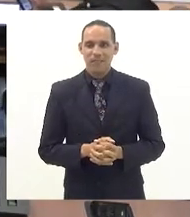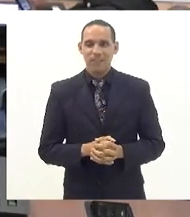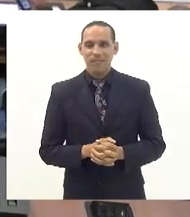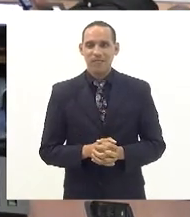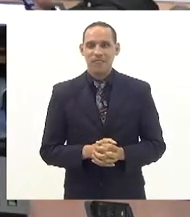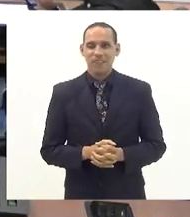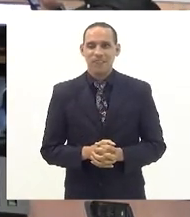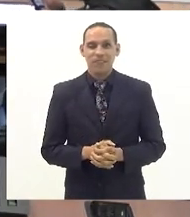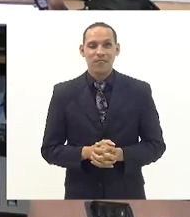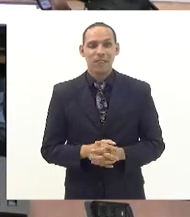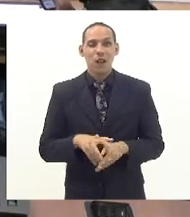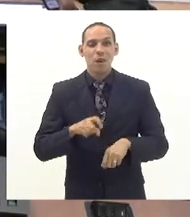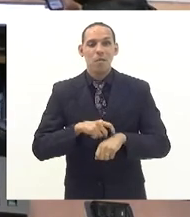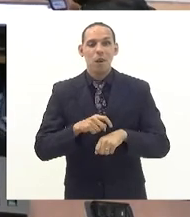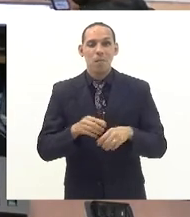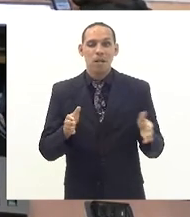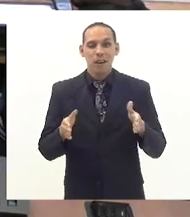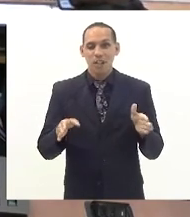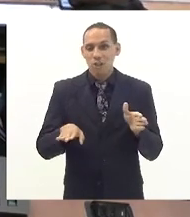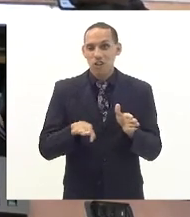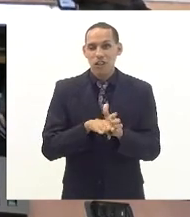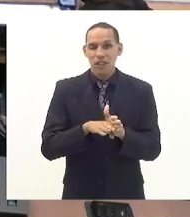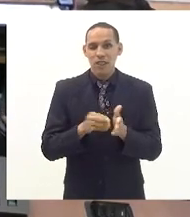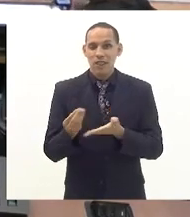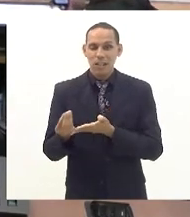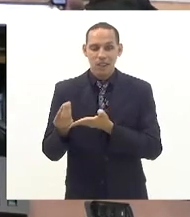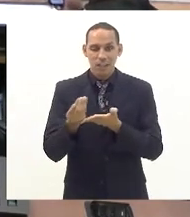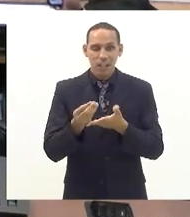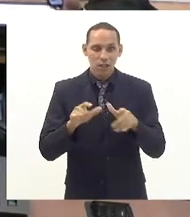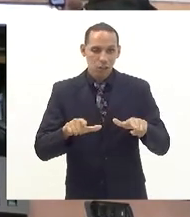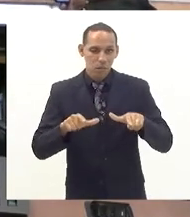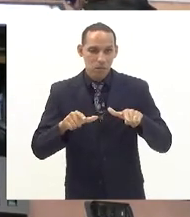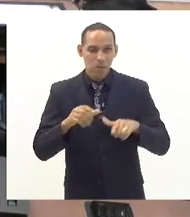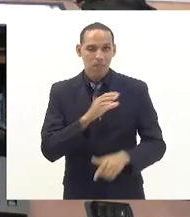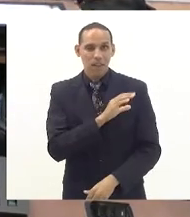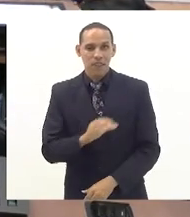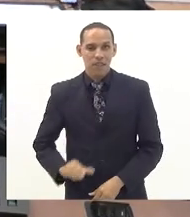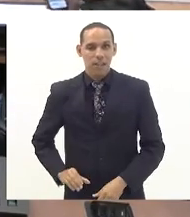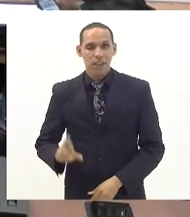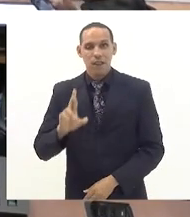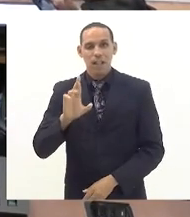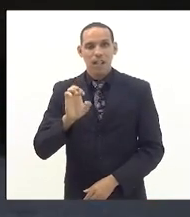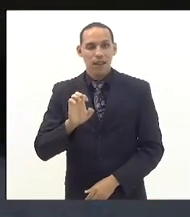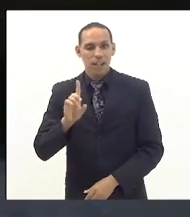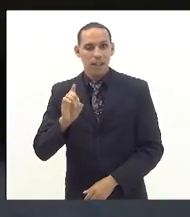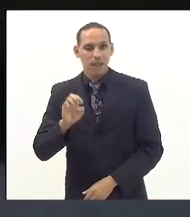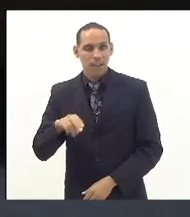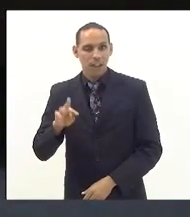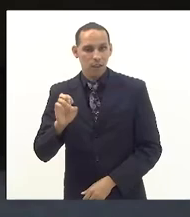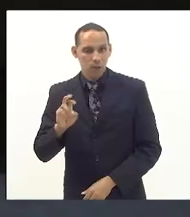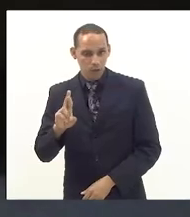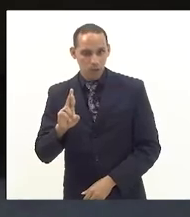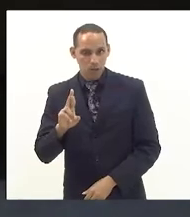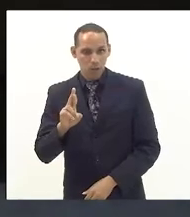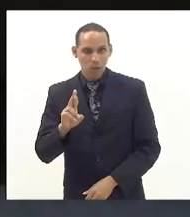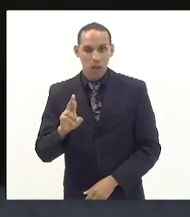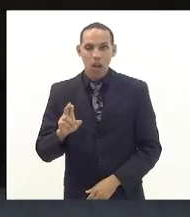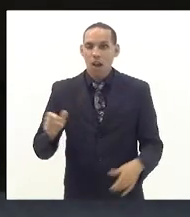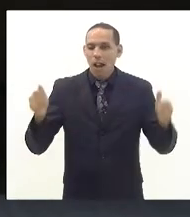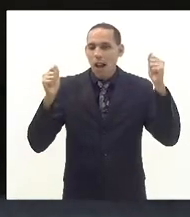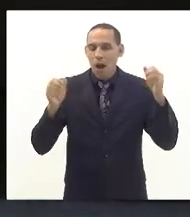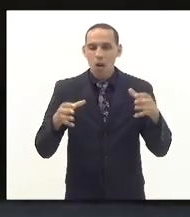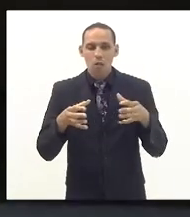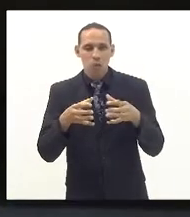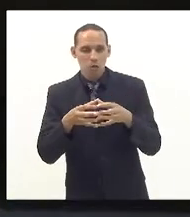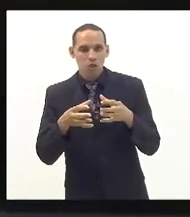É chegado o momento agora da entrega do diploma Cristo Redentor às torcidas organizadas do Estado do